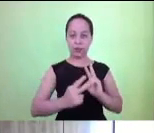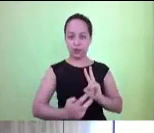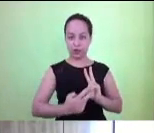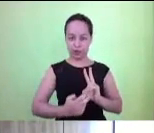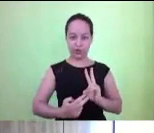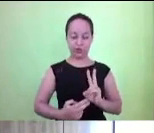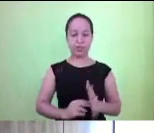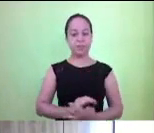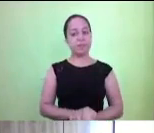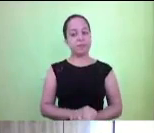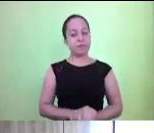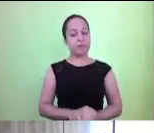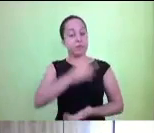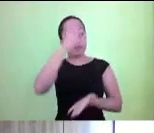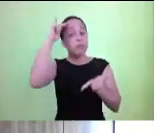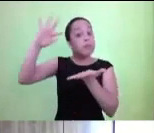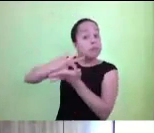Número de inscritos.